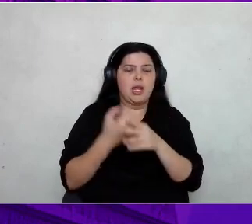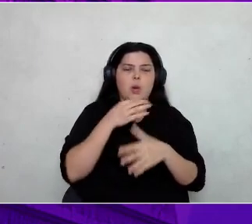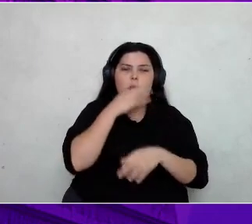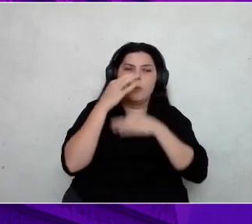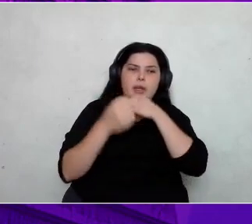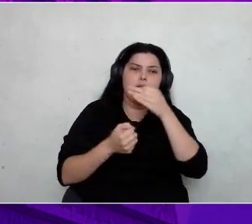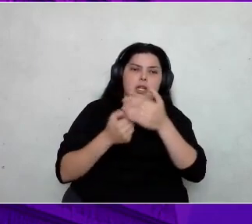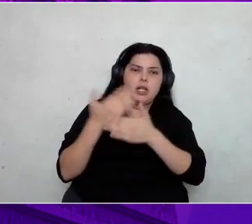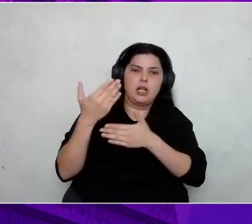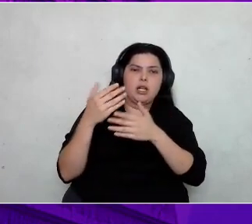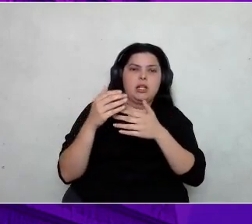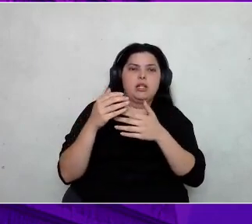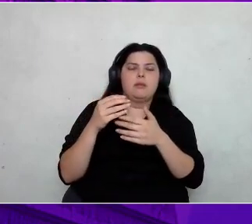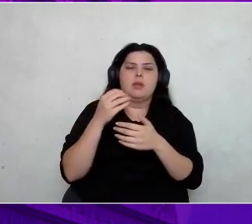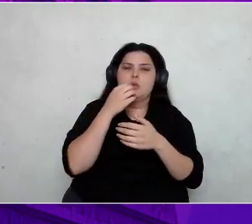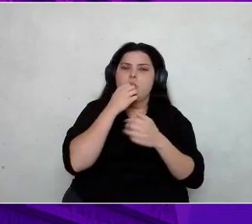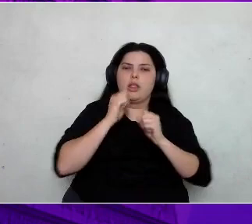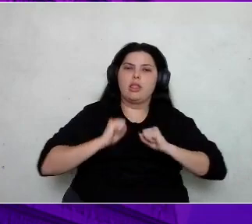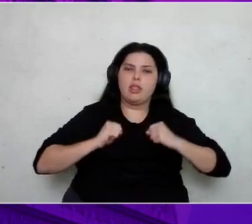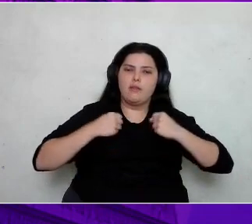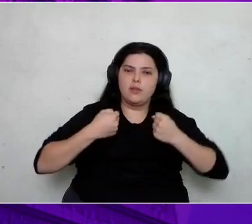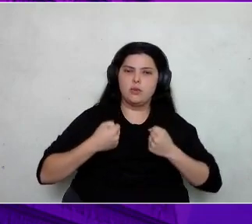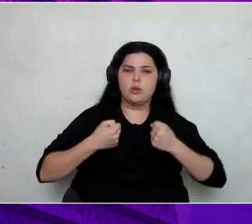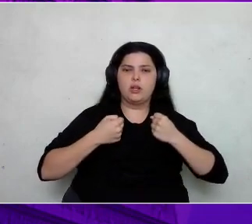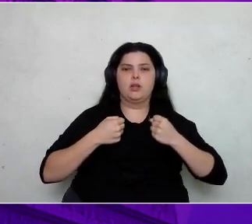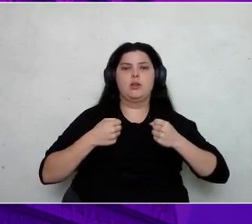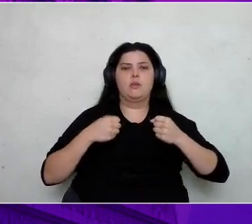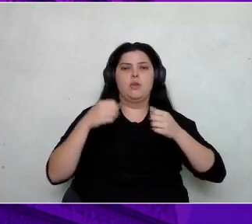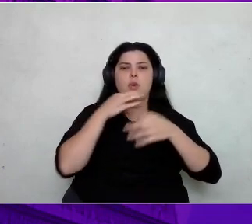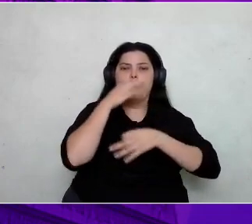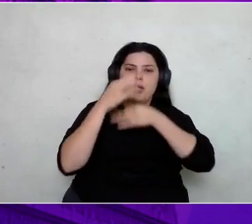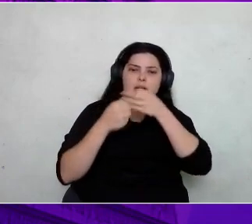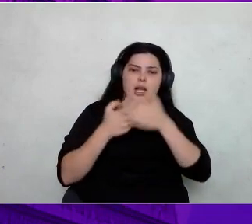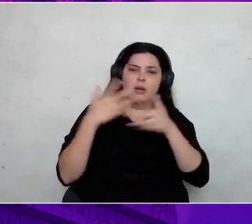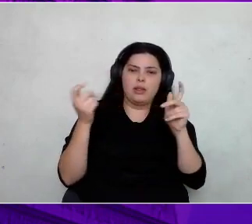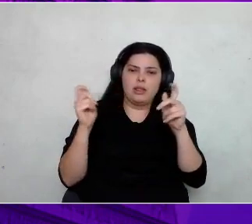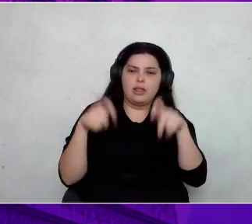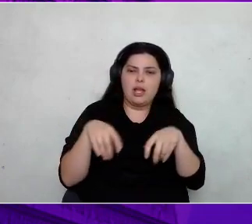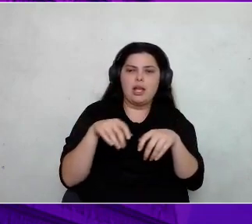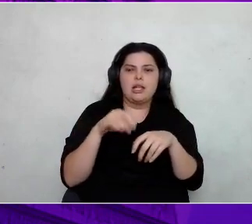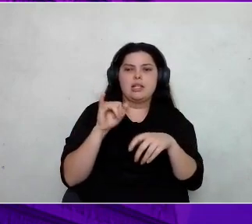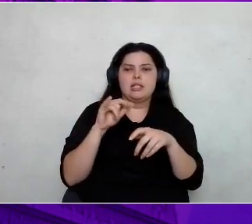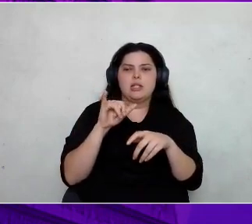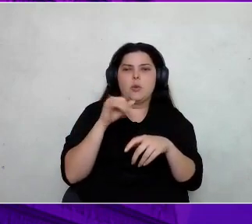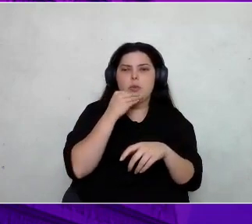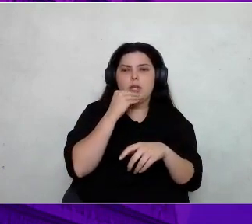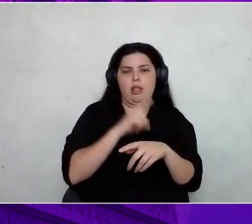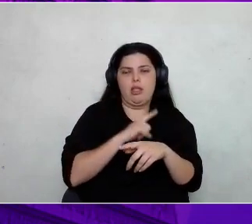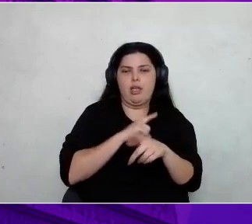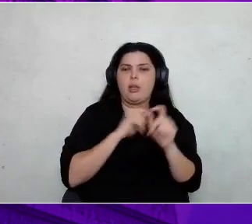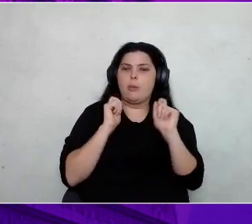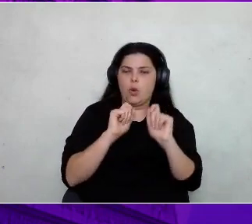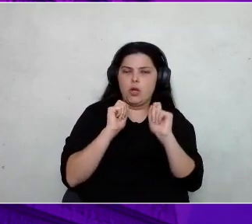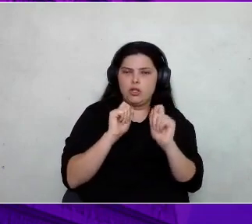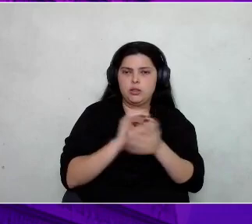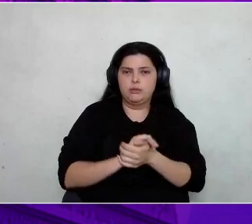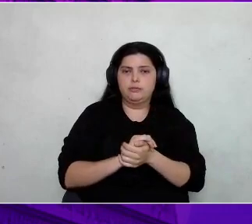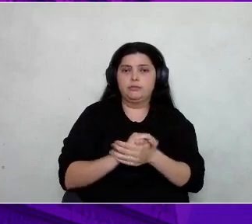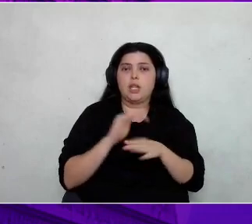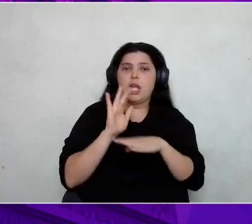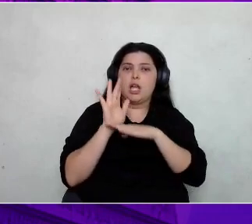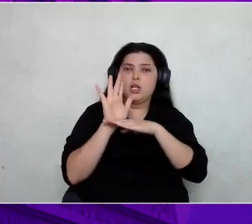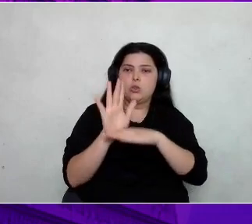grande defensora de comentários em cima de gráficos estáticos. Sempre que vocês tiverem a oportunidade de fazer, façam, porque ajuda as pessoas a entender o